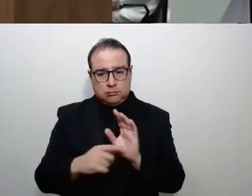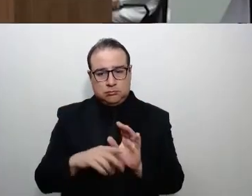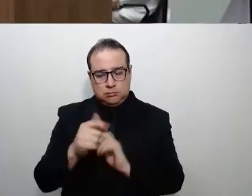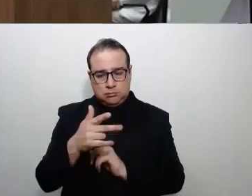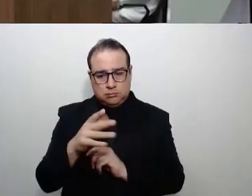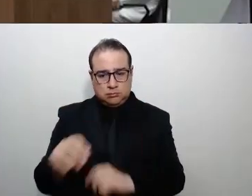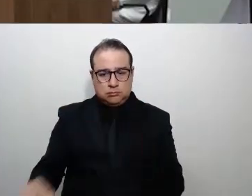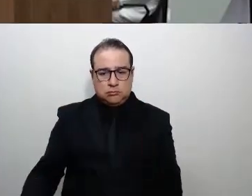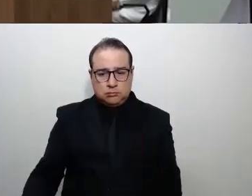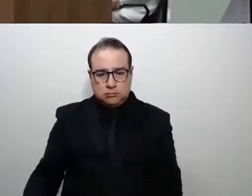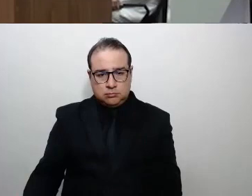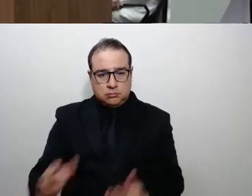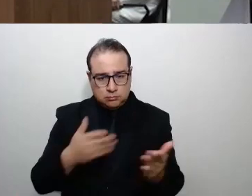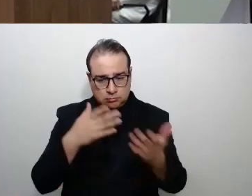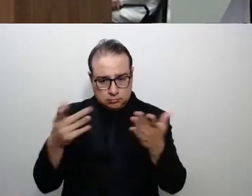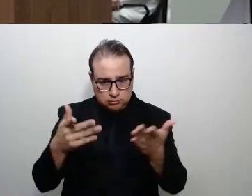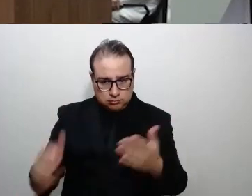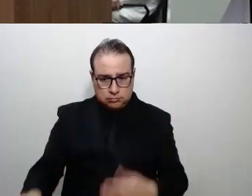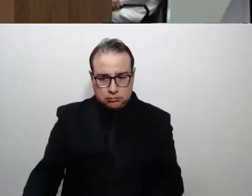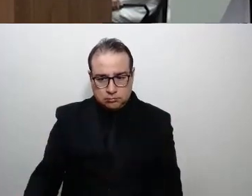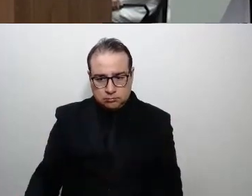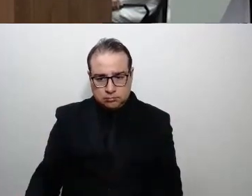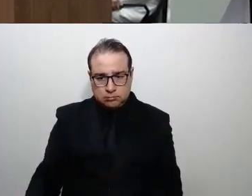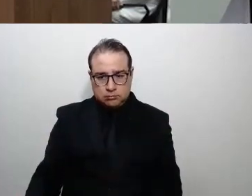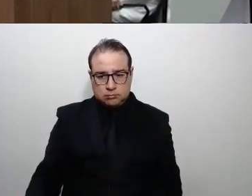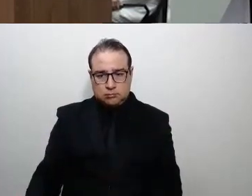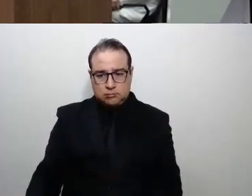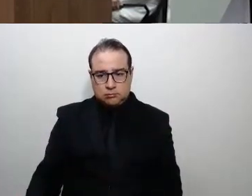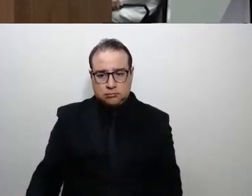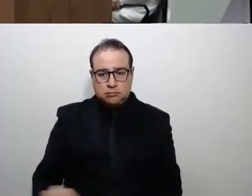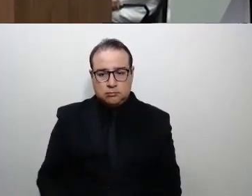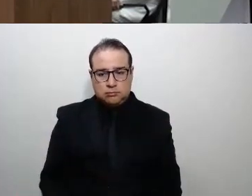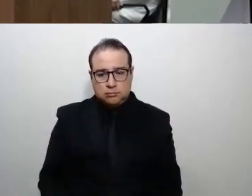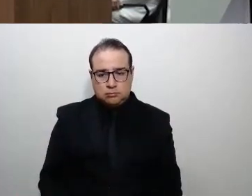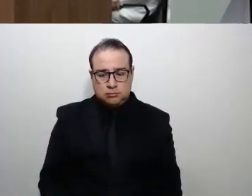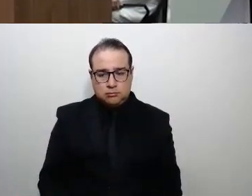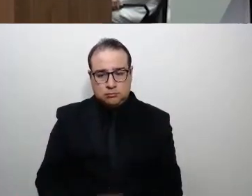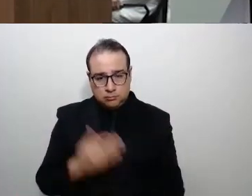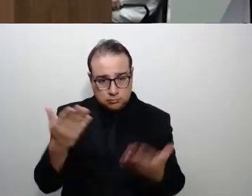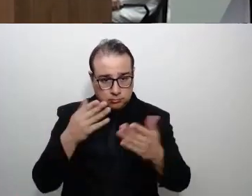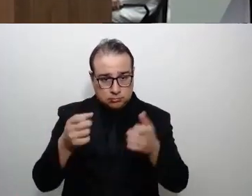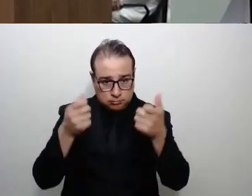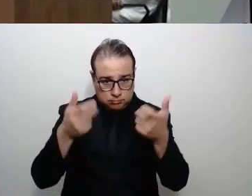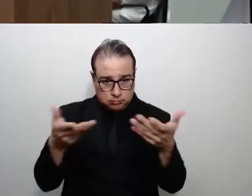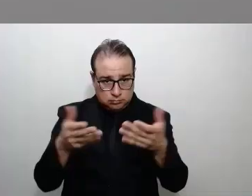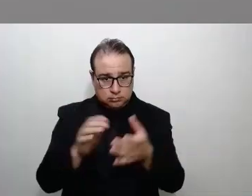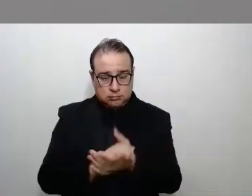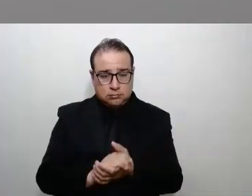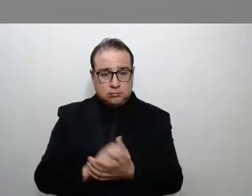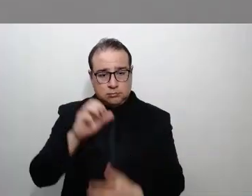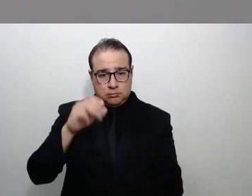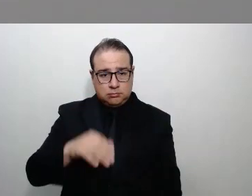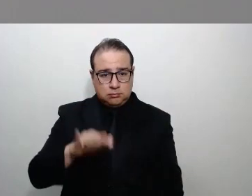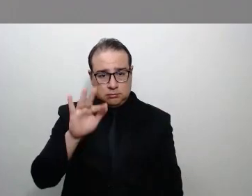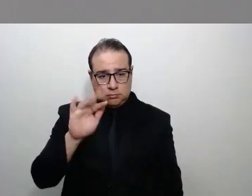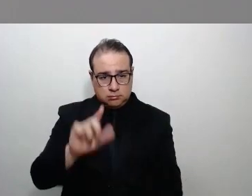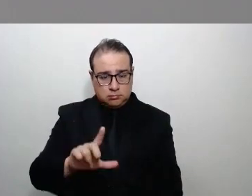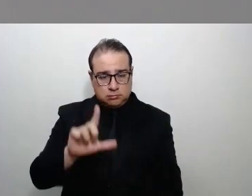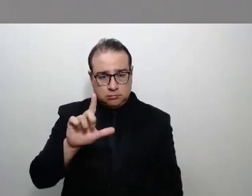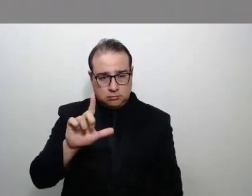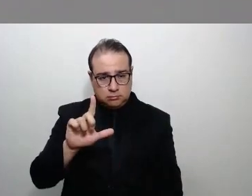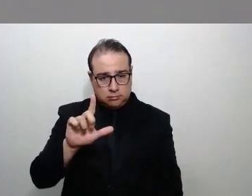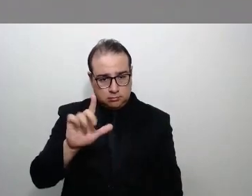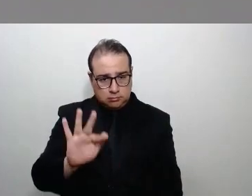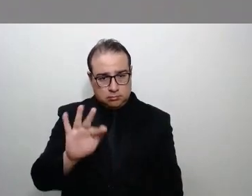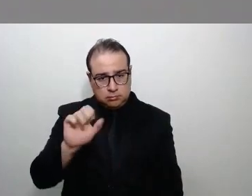aqui em Passo a palavra ouviremos neste momento o Ministro Luiz Felipe Salomão